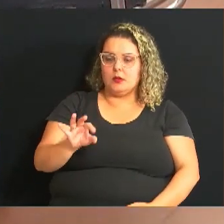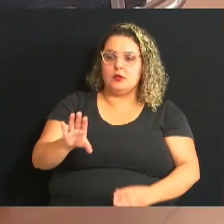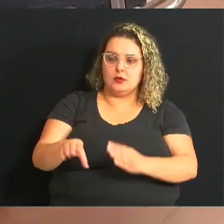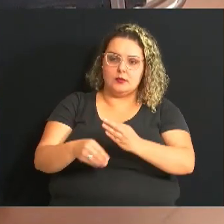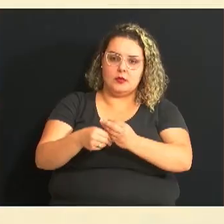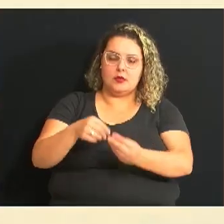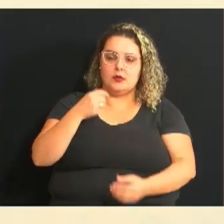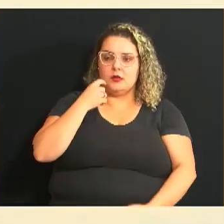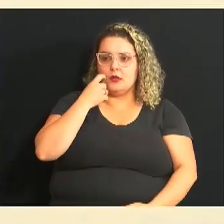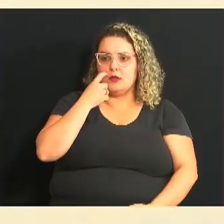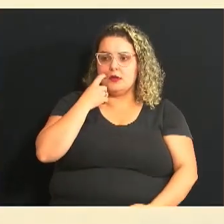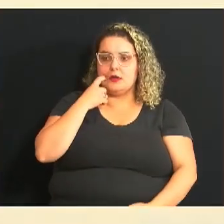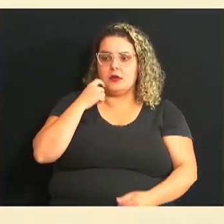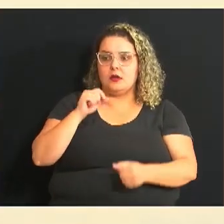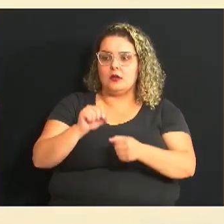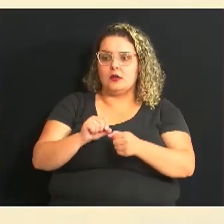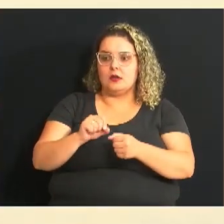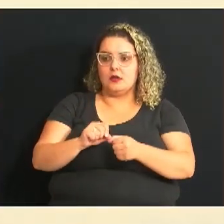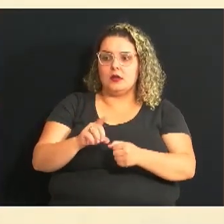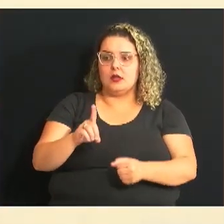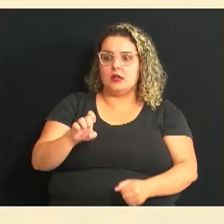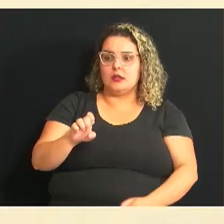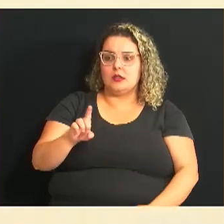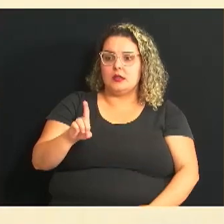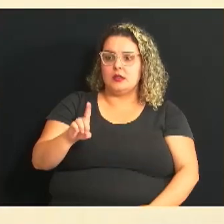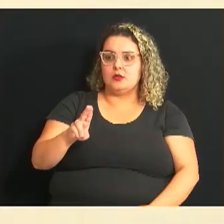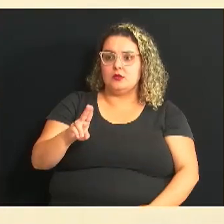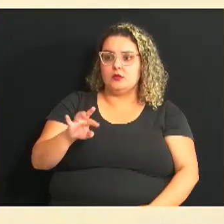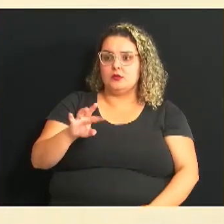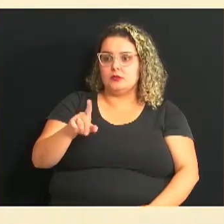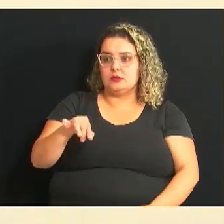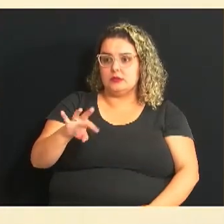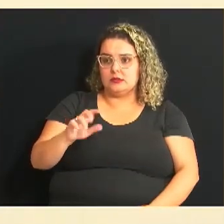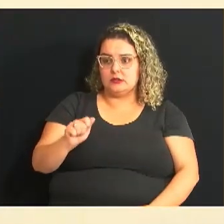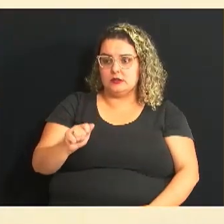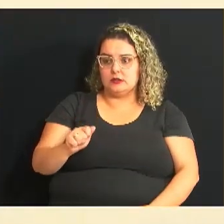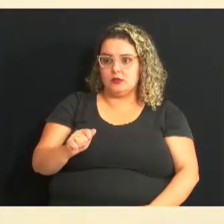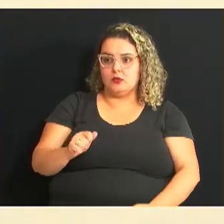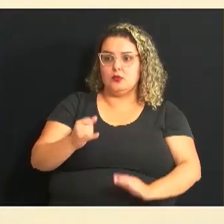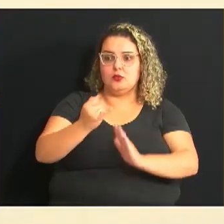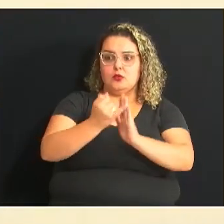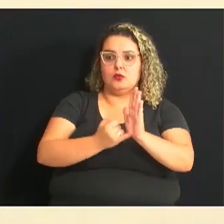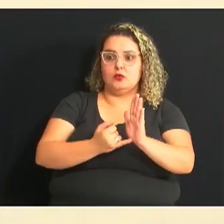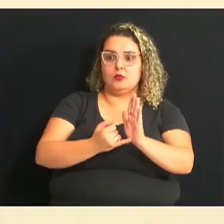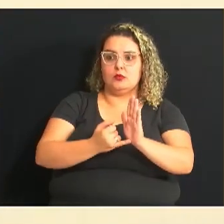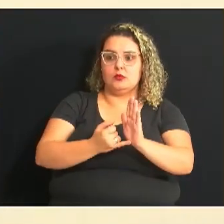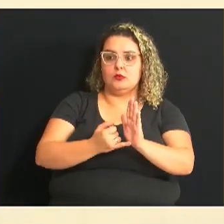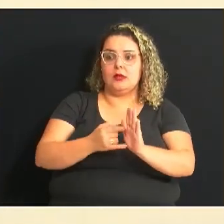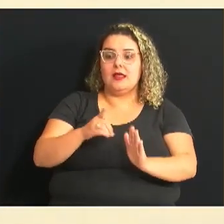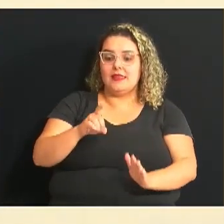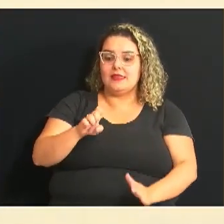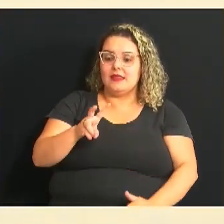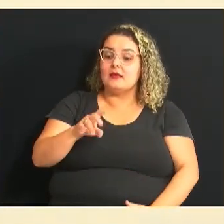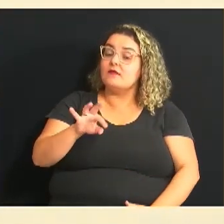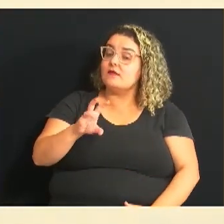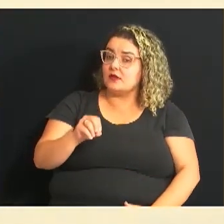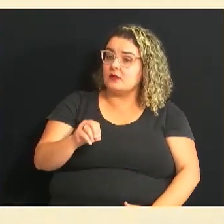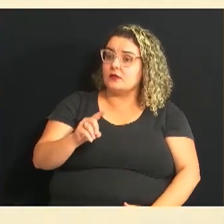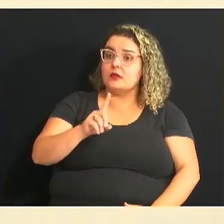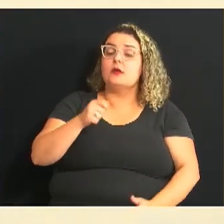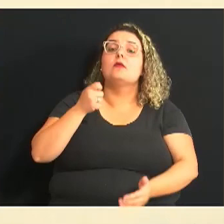que você faz, ela é deduzida do seu imposto devido, não é do seu imposto a pagar. é do seu imposto